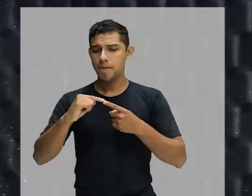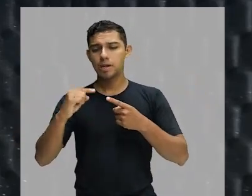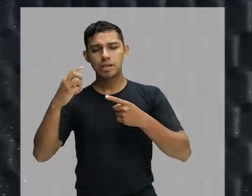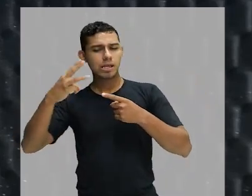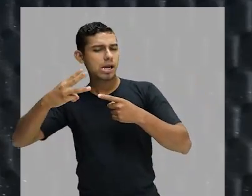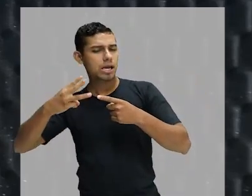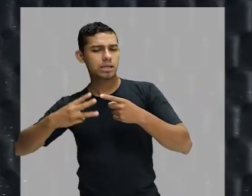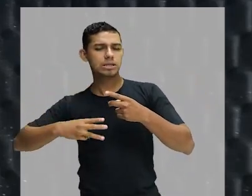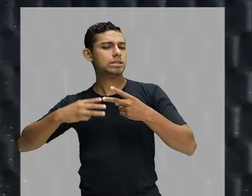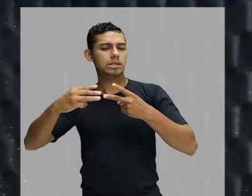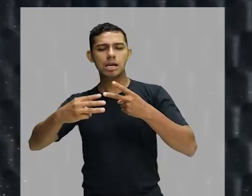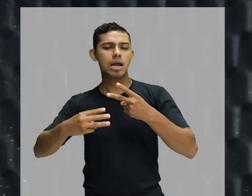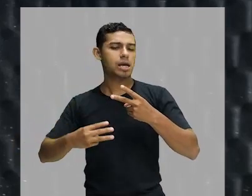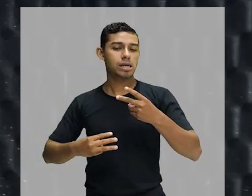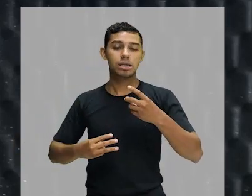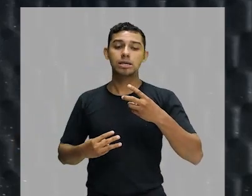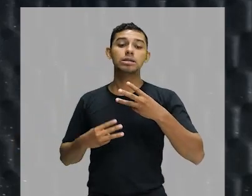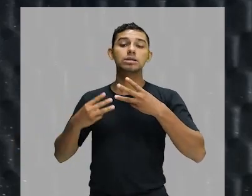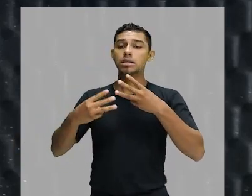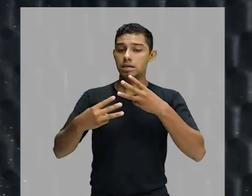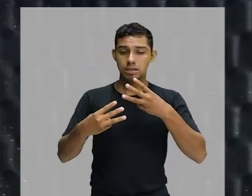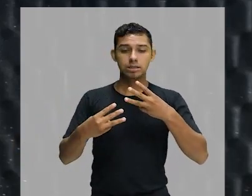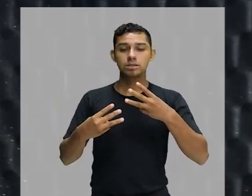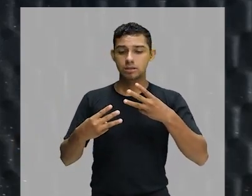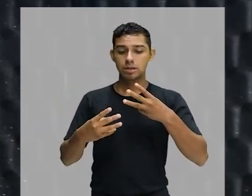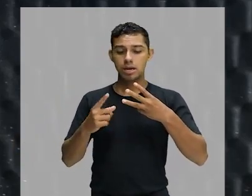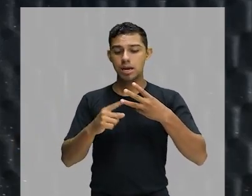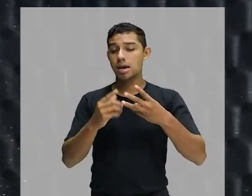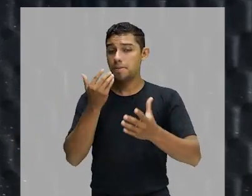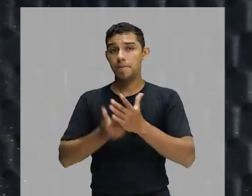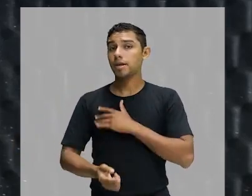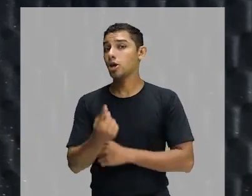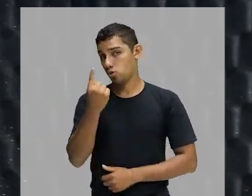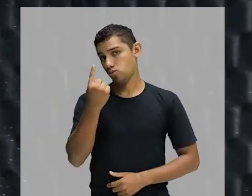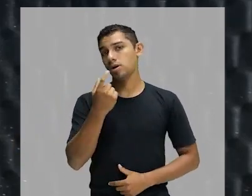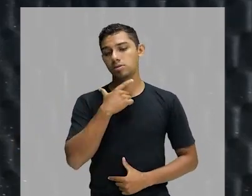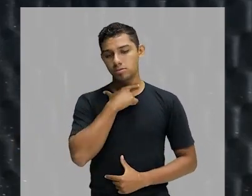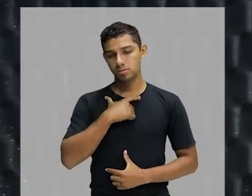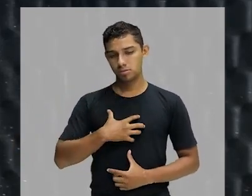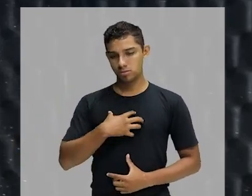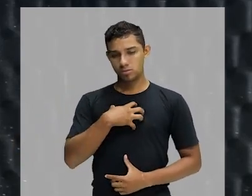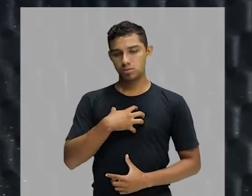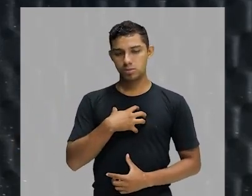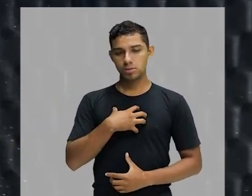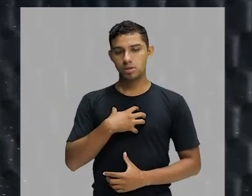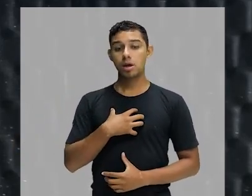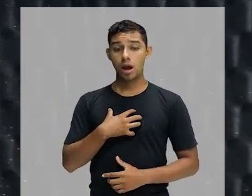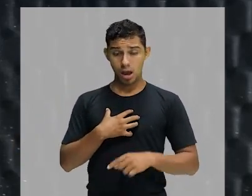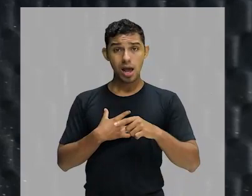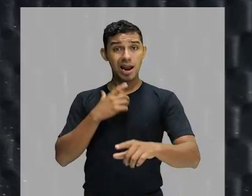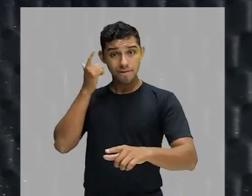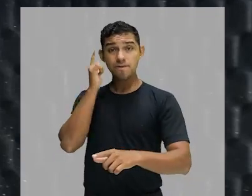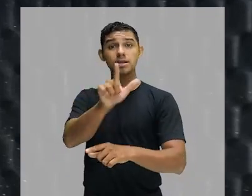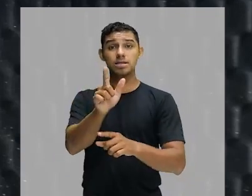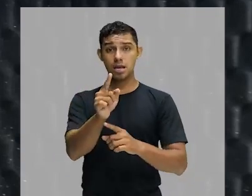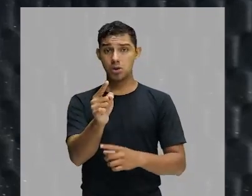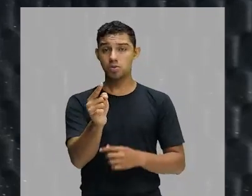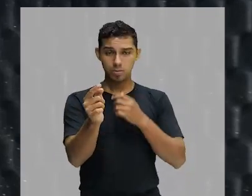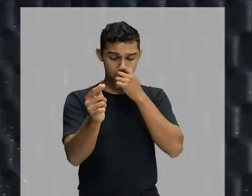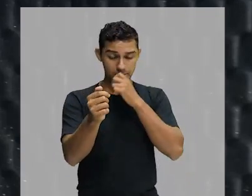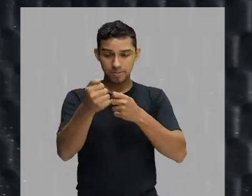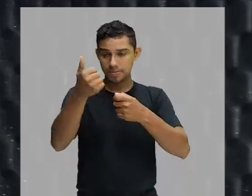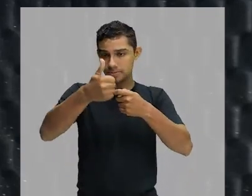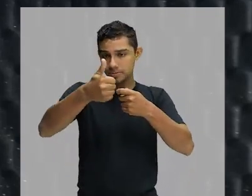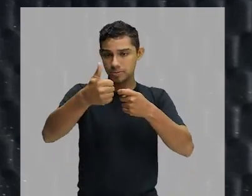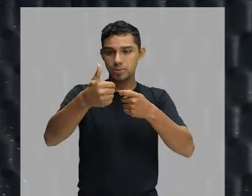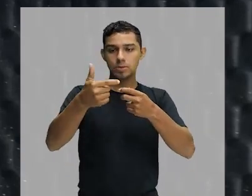Ele perdeu uma medalha de ouro, porque é uma das punições. A equipe da Jamaica venceu, mas um dos